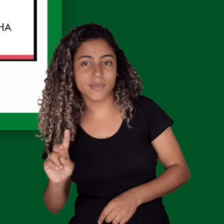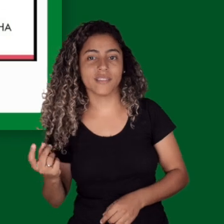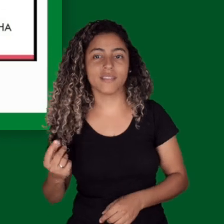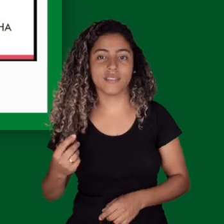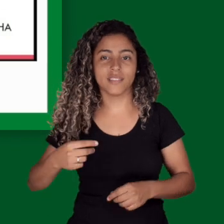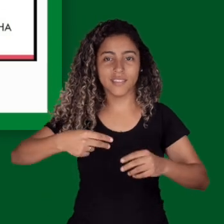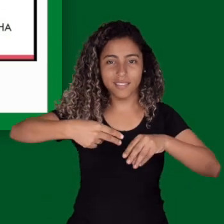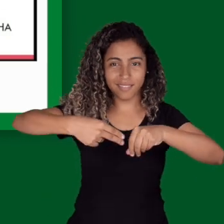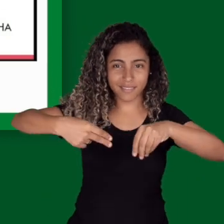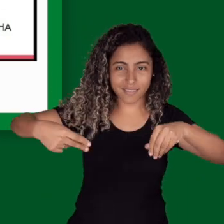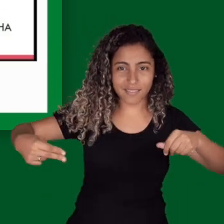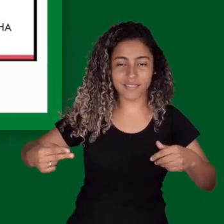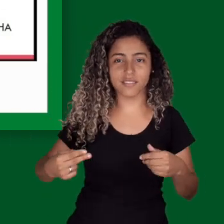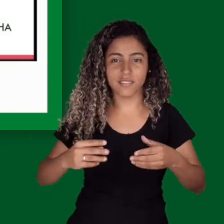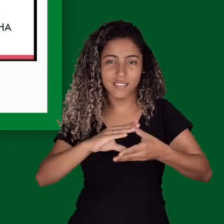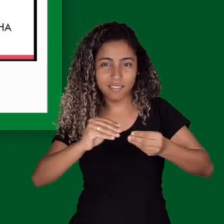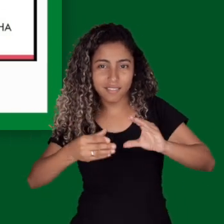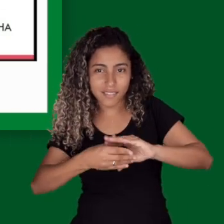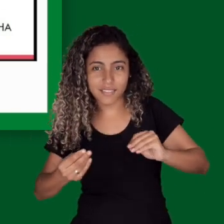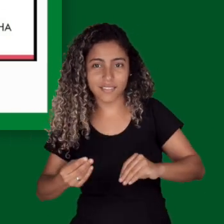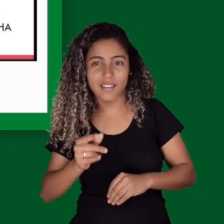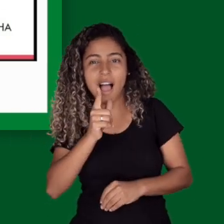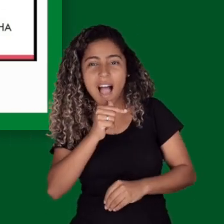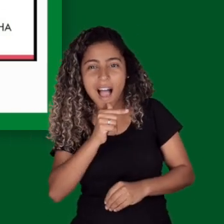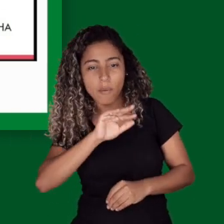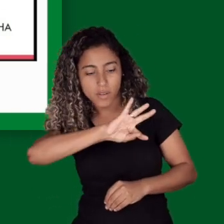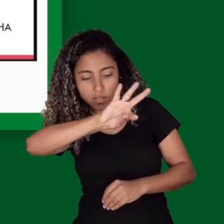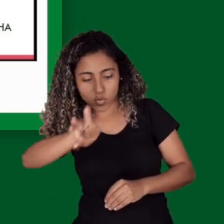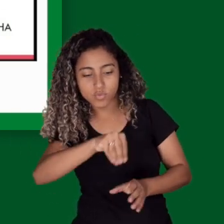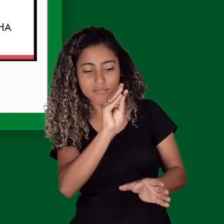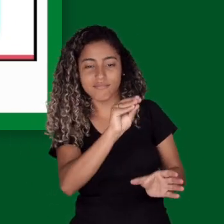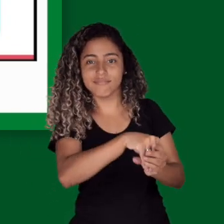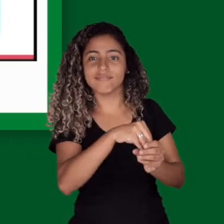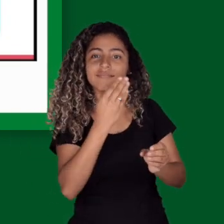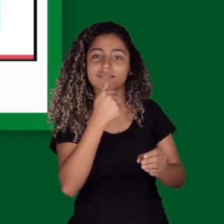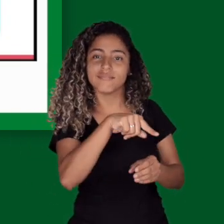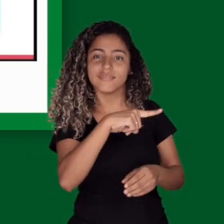a glicose, ela vai vir lá do nutriente chamado carboidrato.